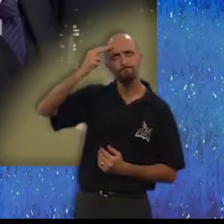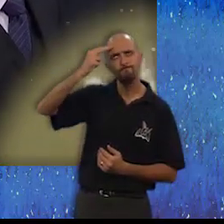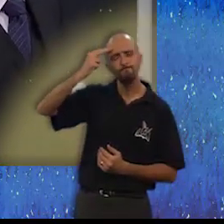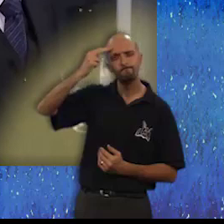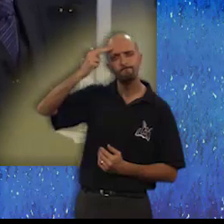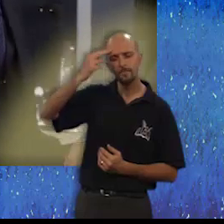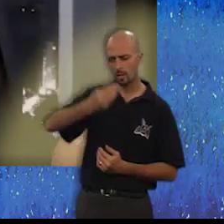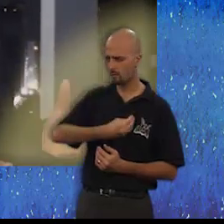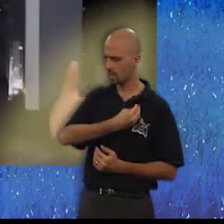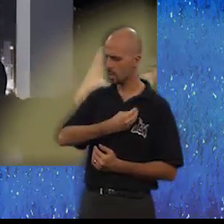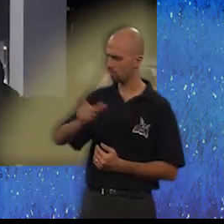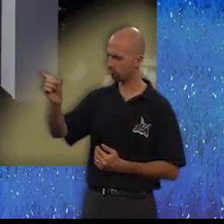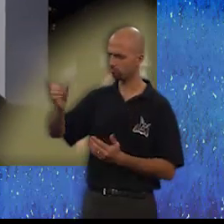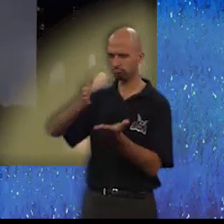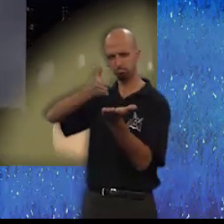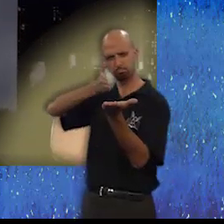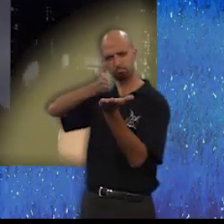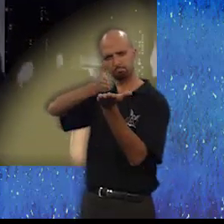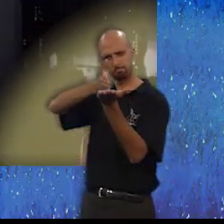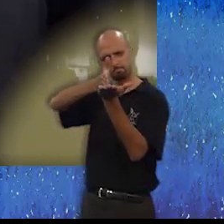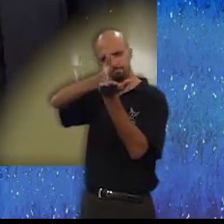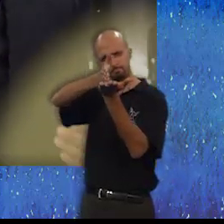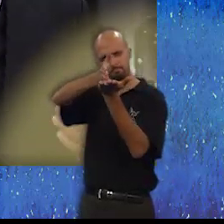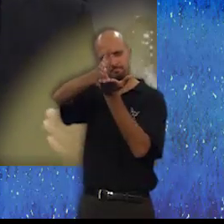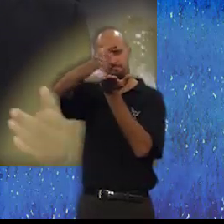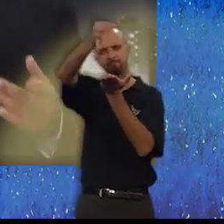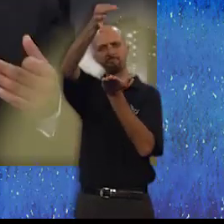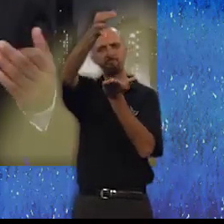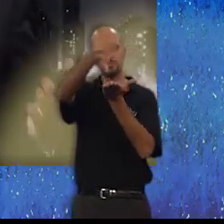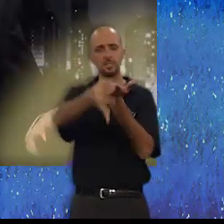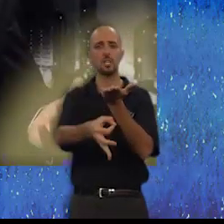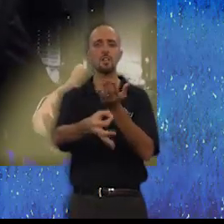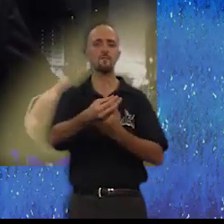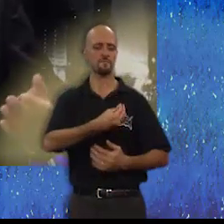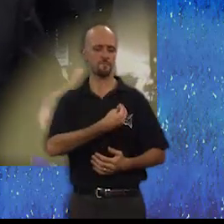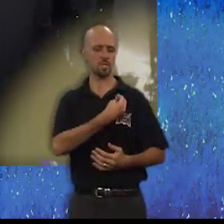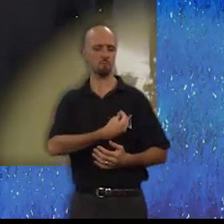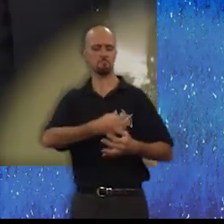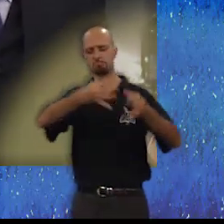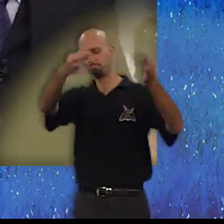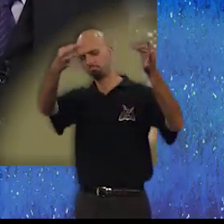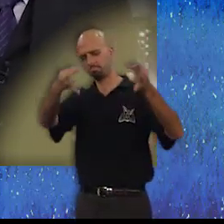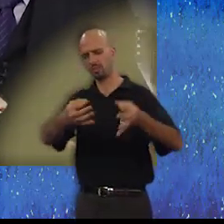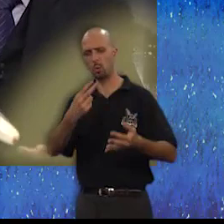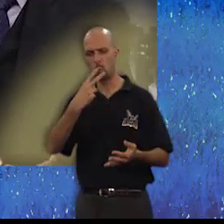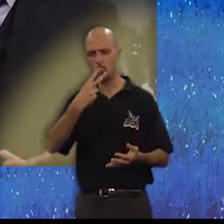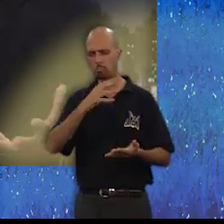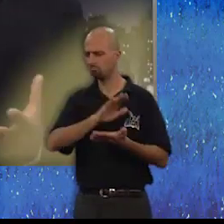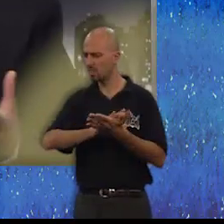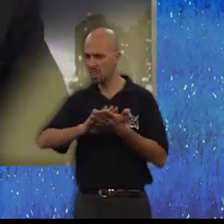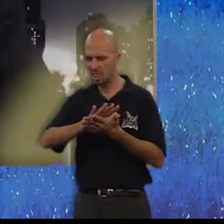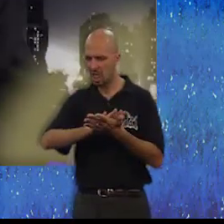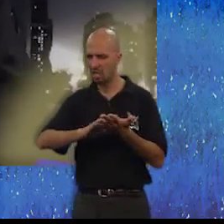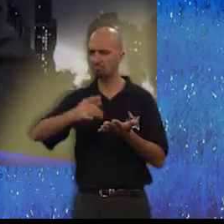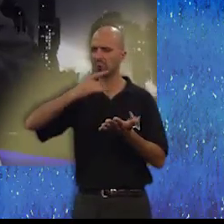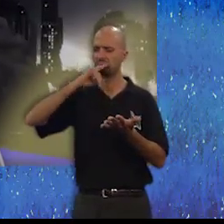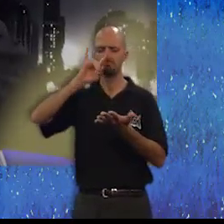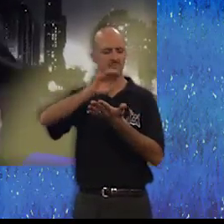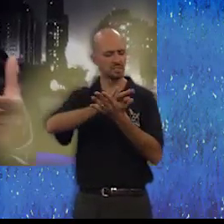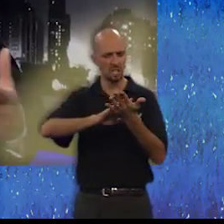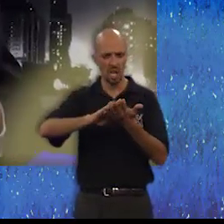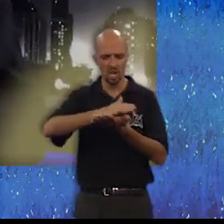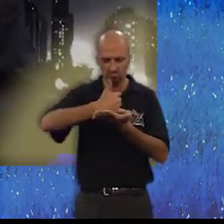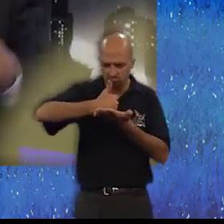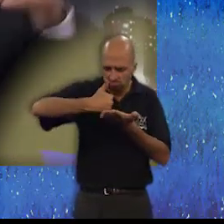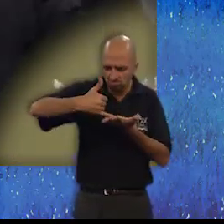que era um jovem de uma vida exemplar. Nós poderíamos imaginar que esse jovem tinha uma vida exemplar. Não fumava, não bebia, não